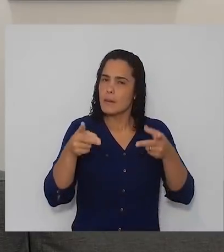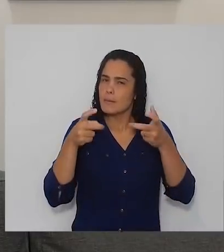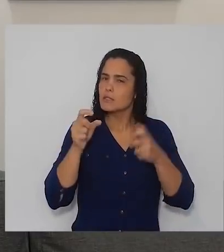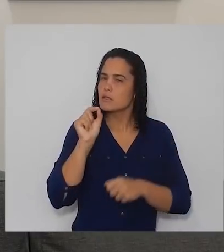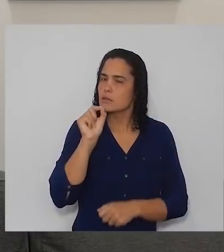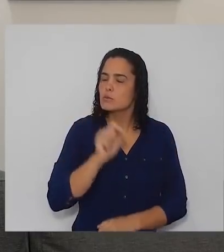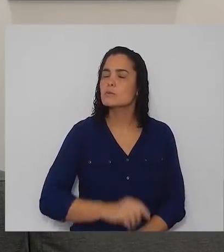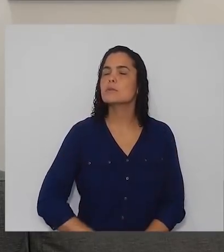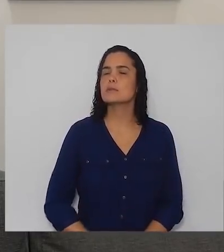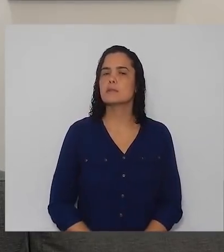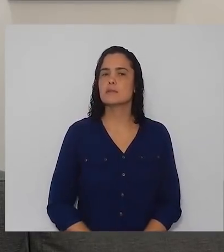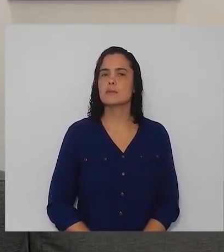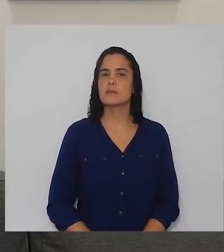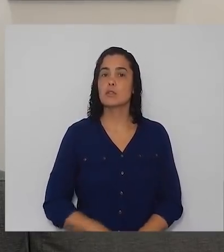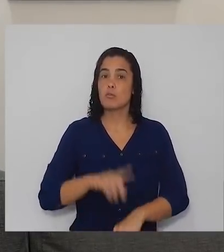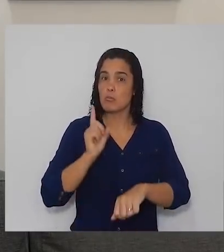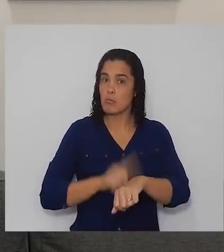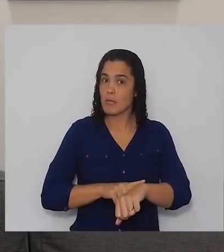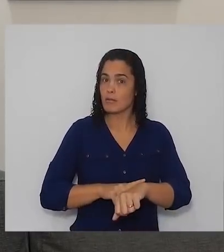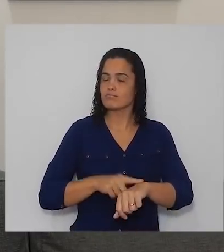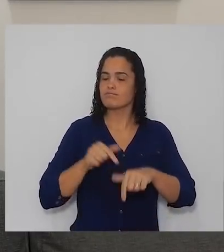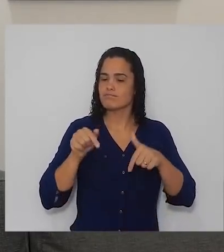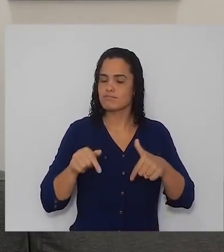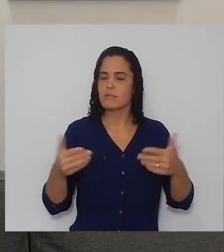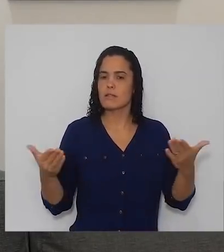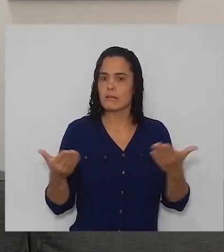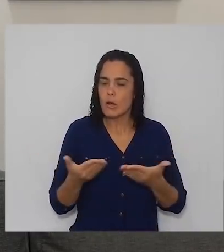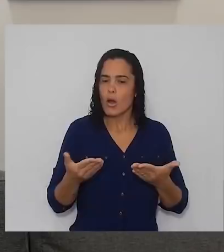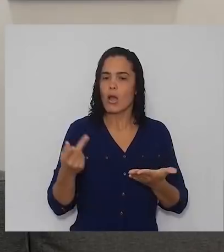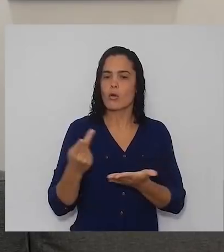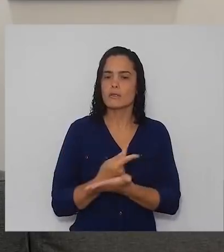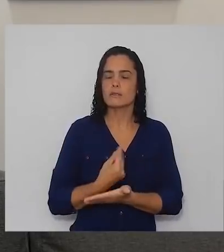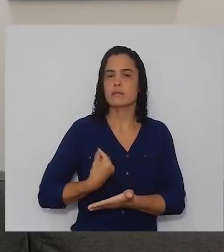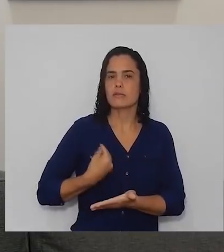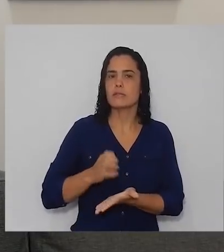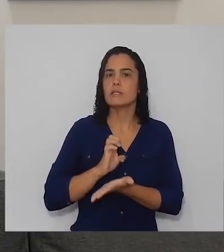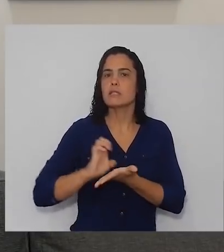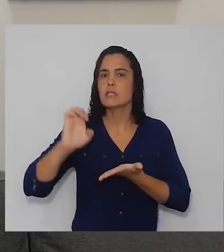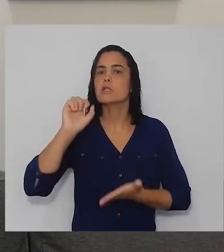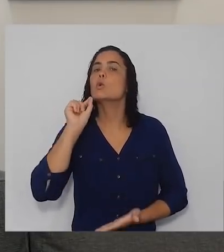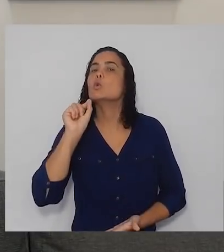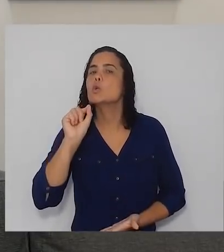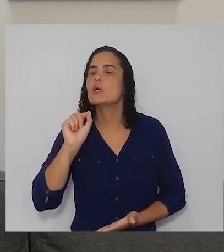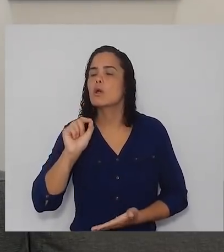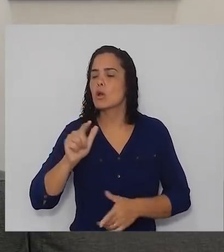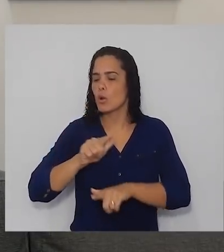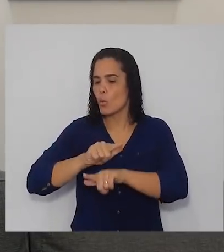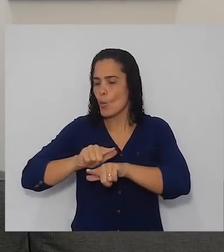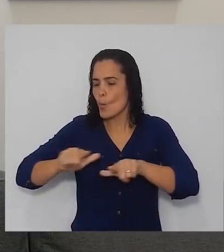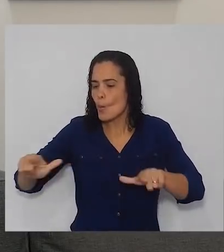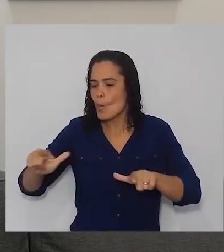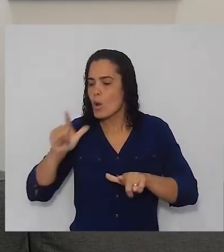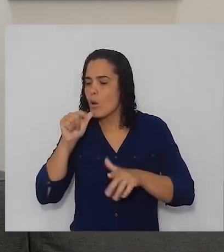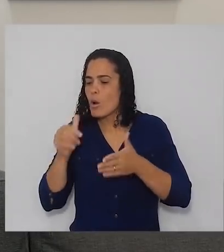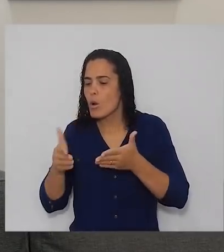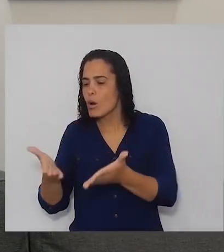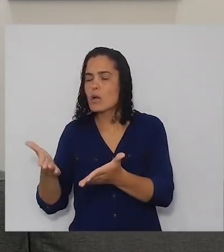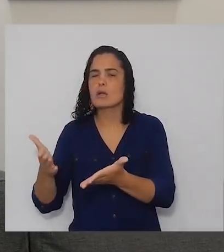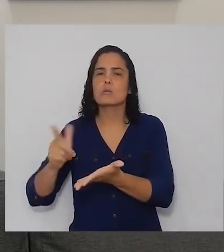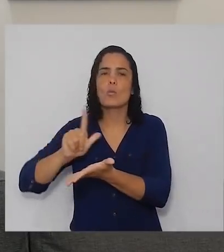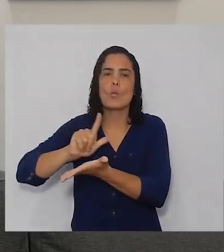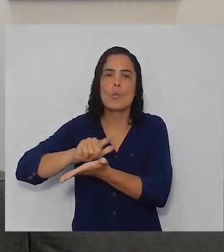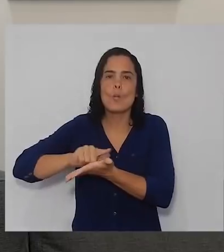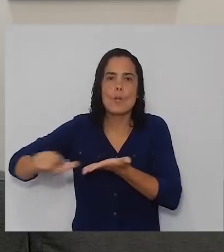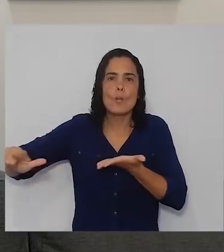texto. O presente na vida de Elias era o riacho secou. Agora Deus aparece para ele e